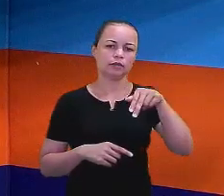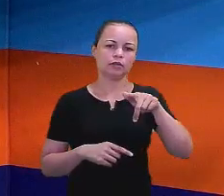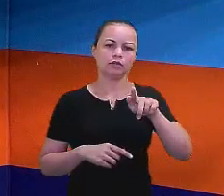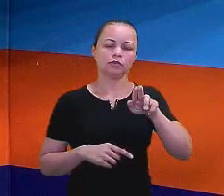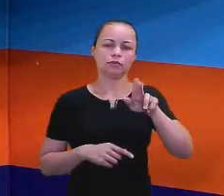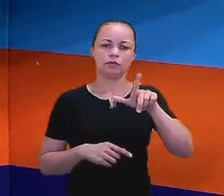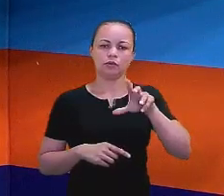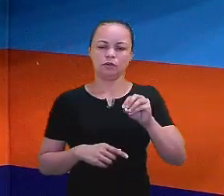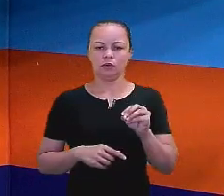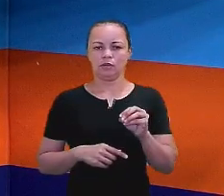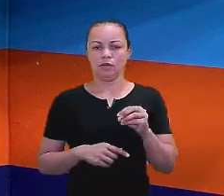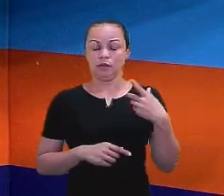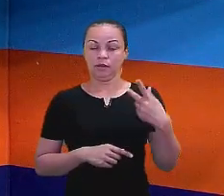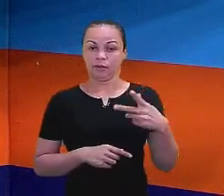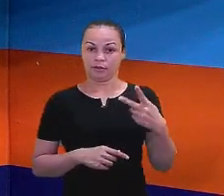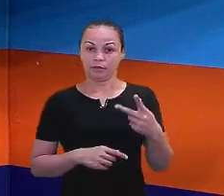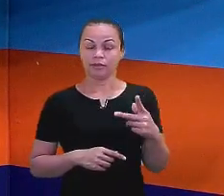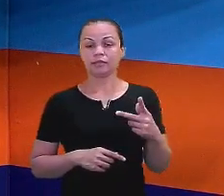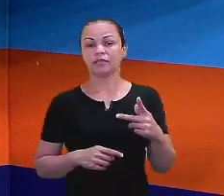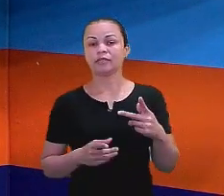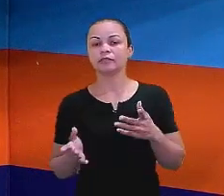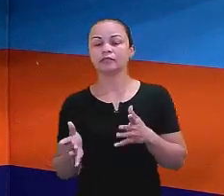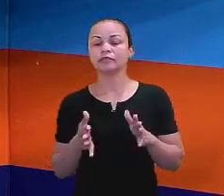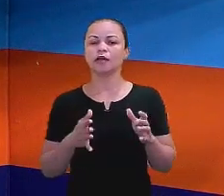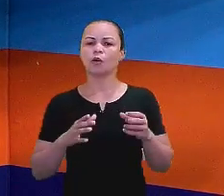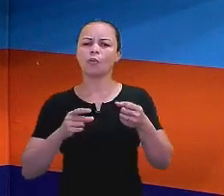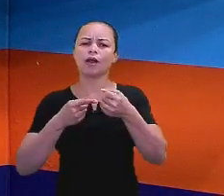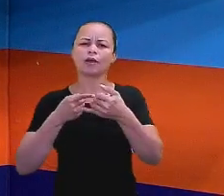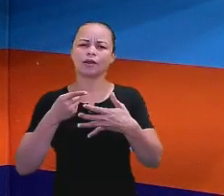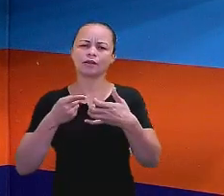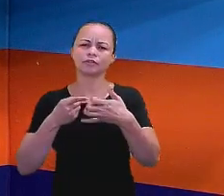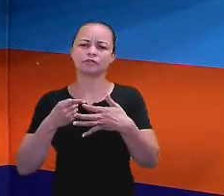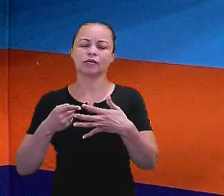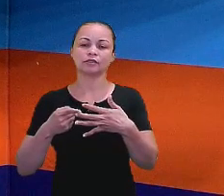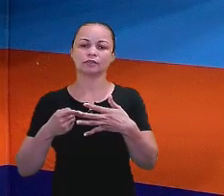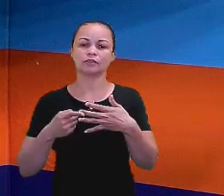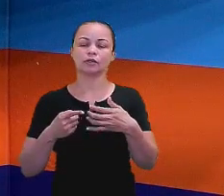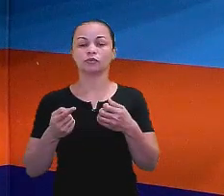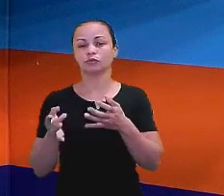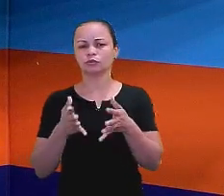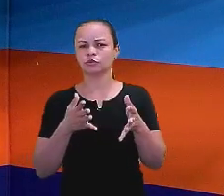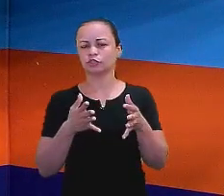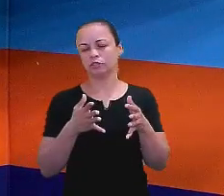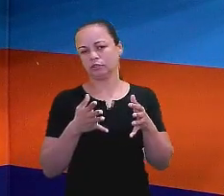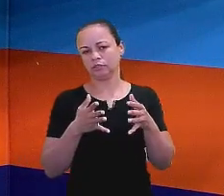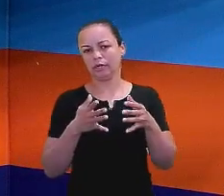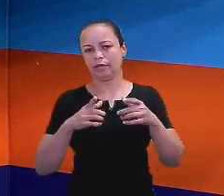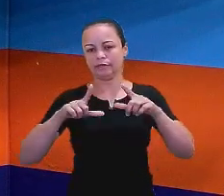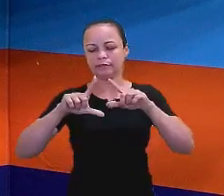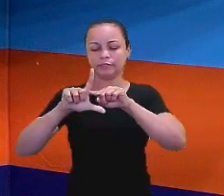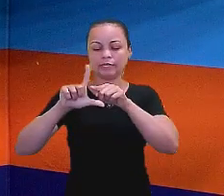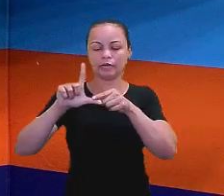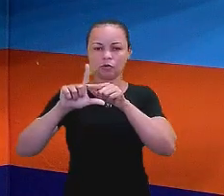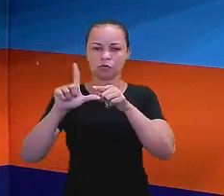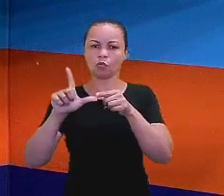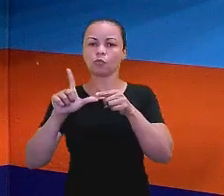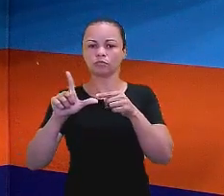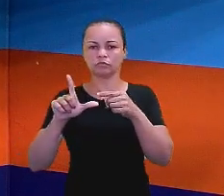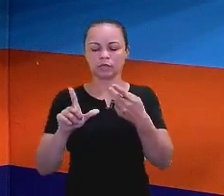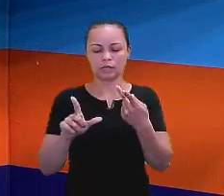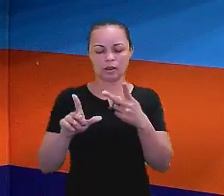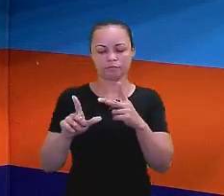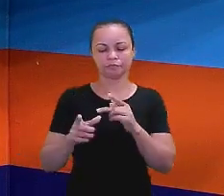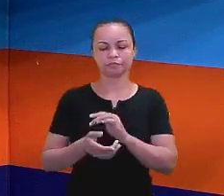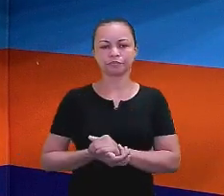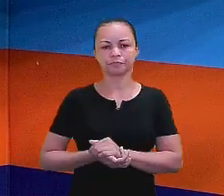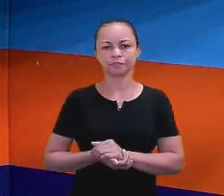né, é a classificação dos triângulos quanto aos ângulos. Agora a gente vai ver a classificação